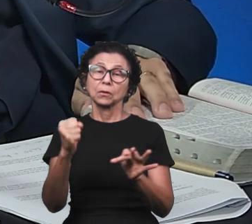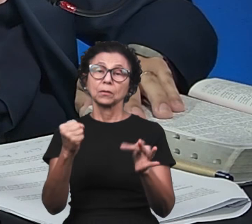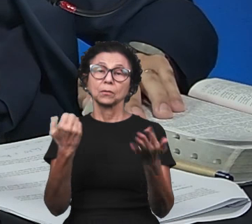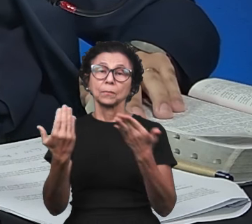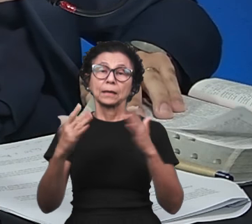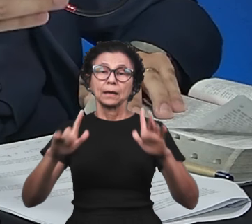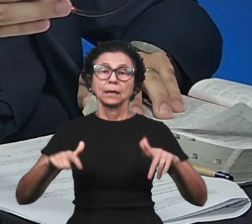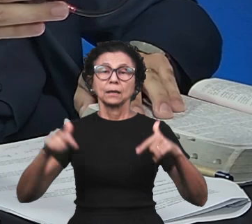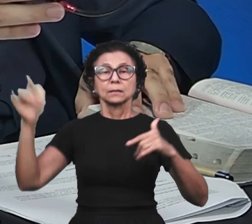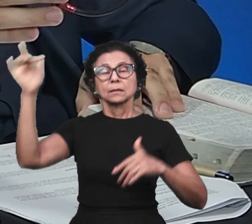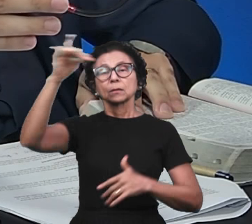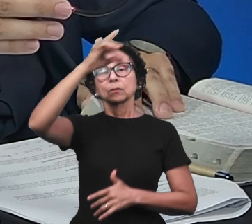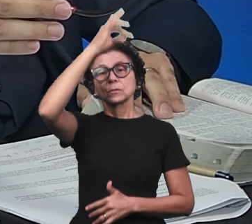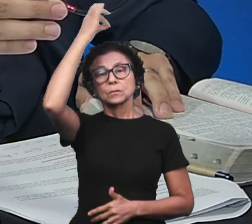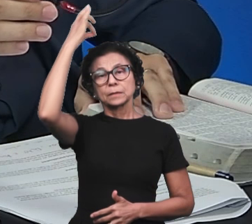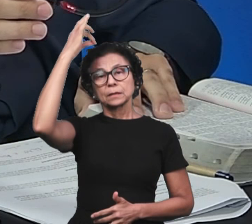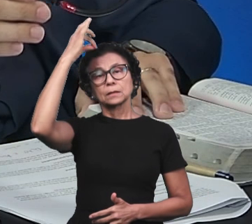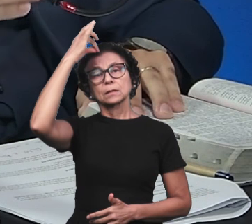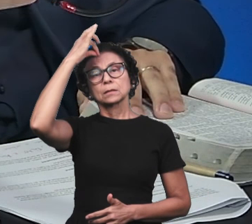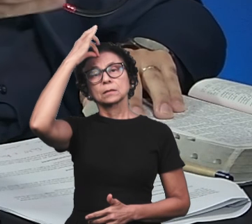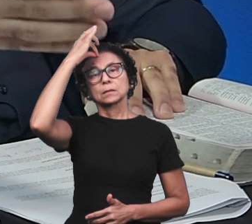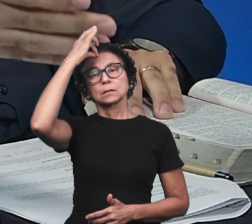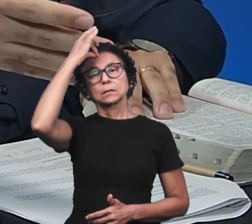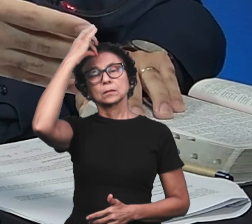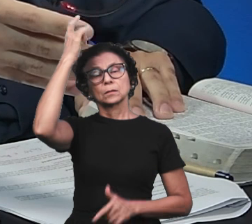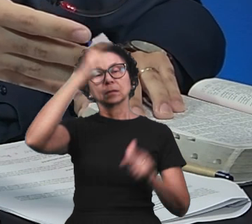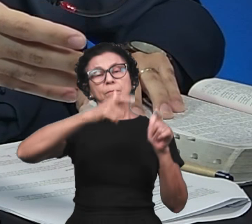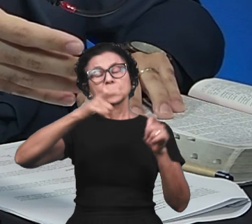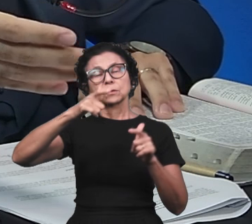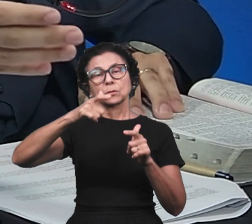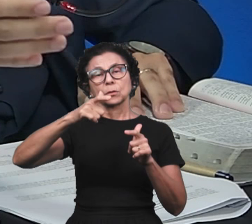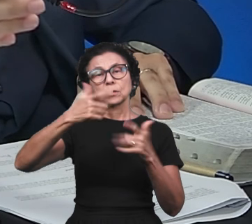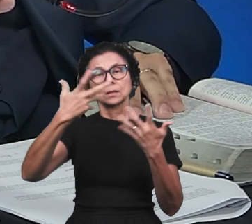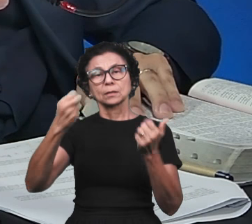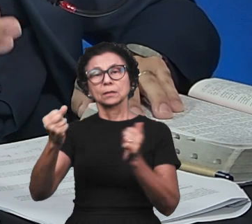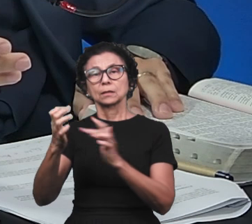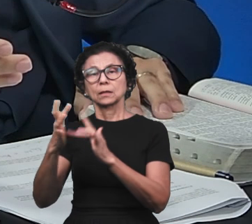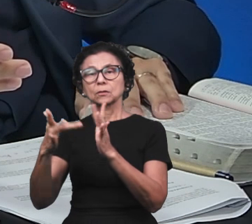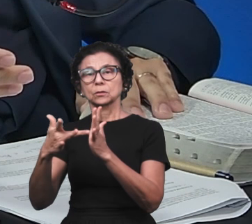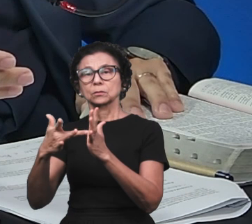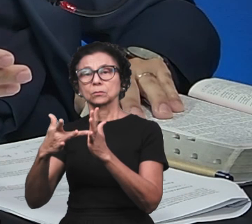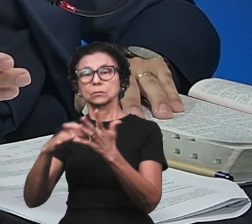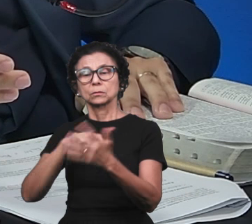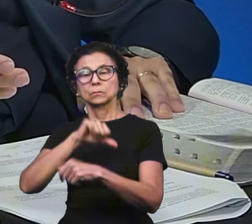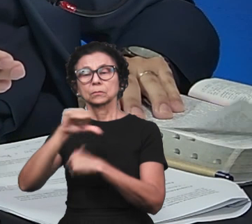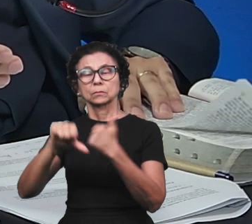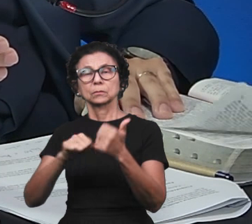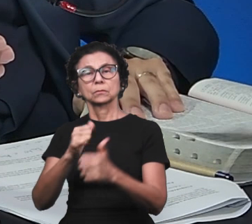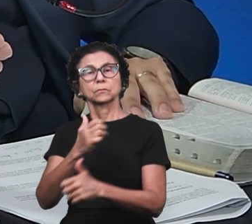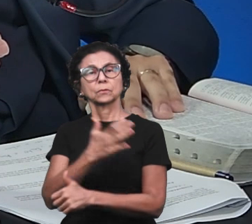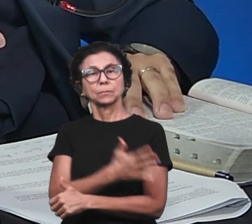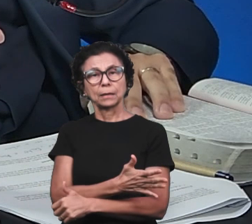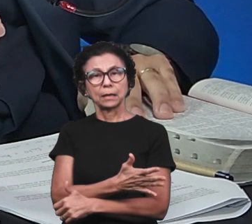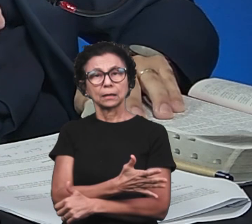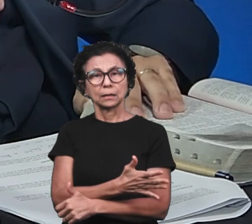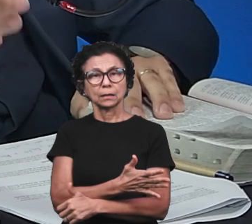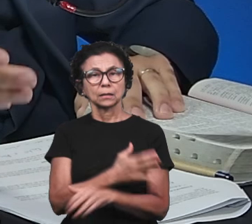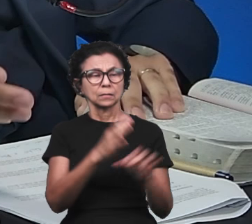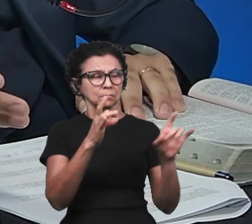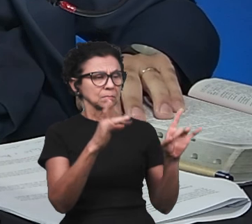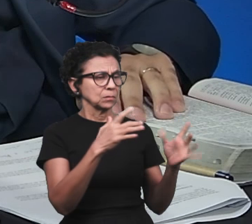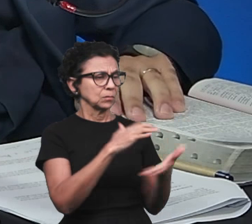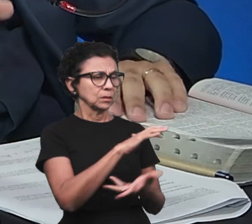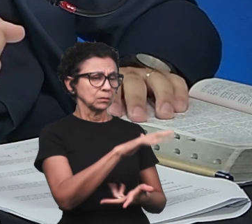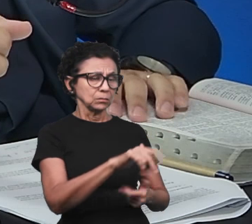Santo nas vidas transformadas que morreram para o mundo, mas nasceram para o Senhor, de terem os